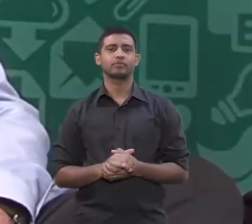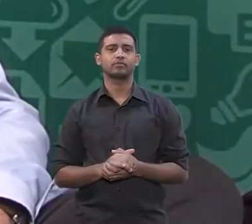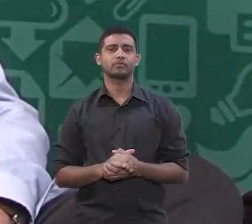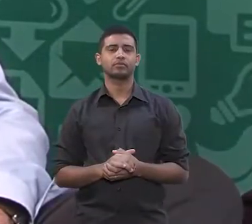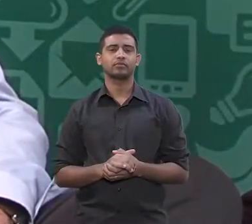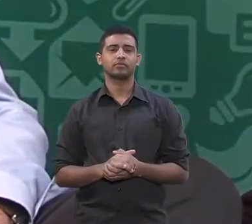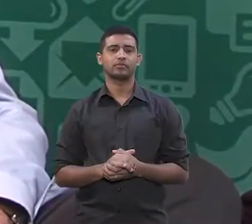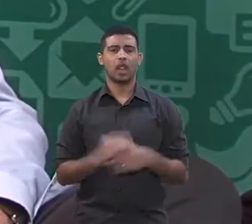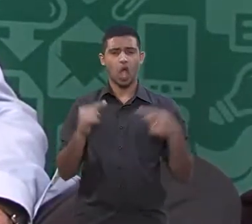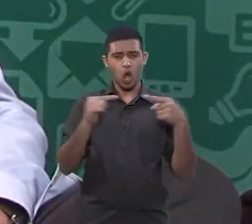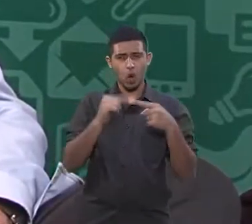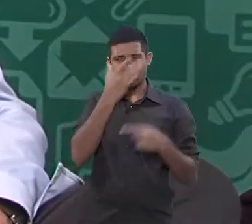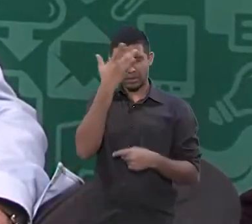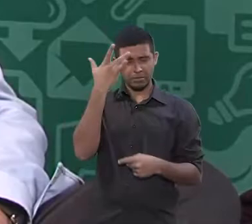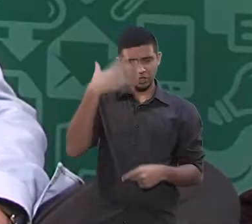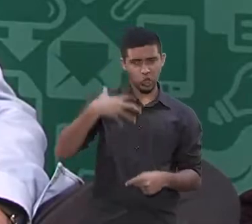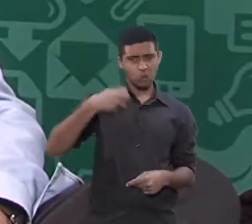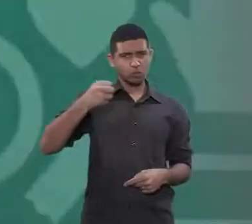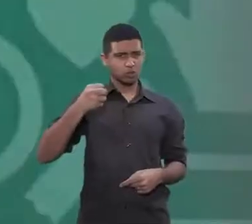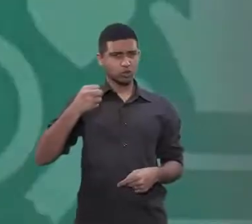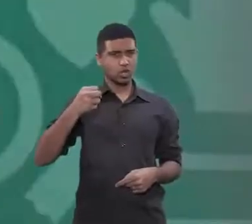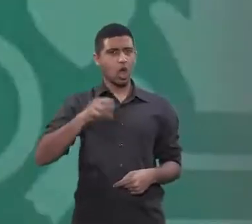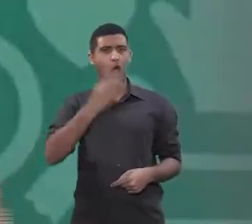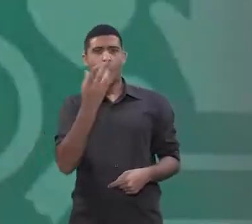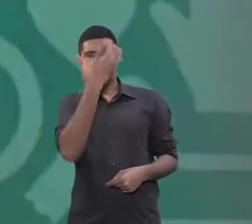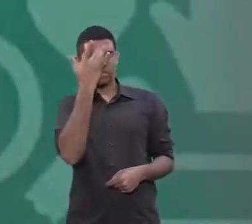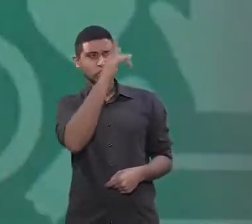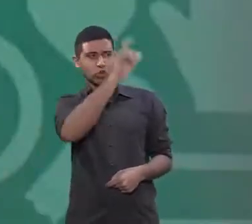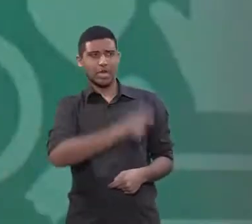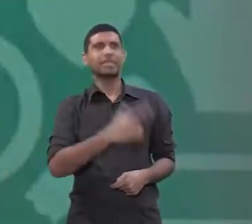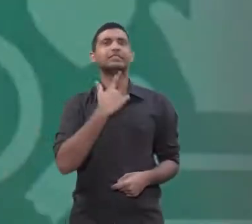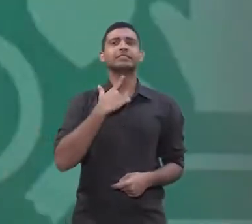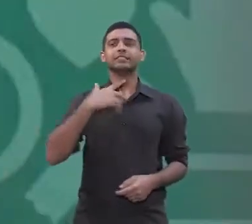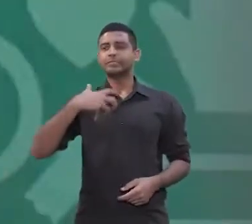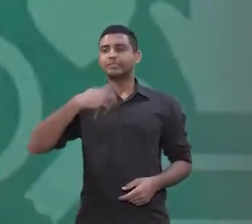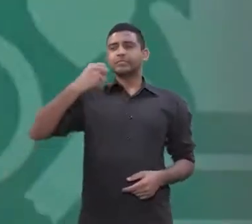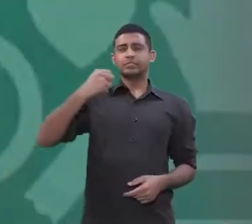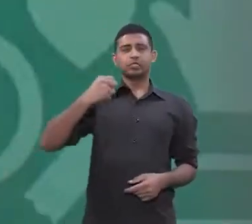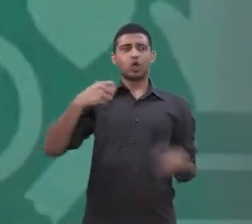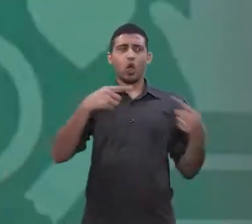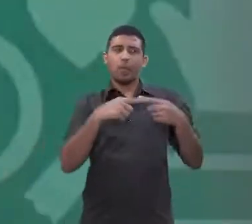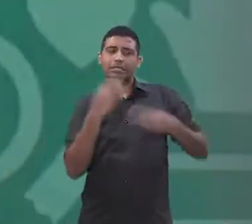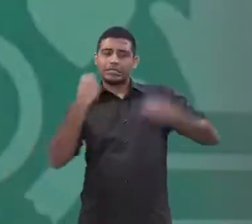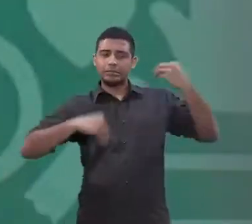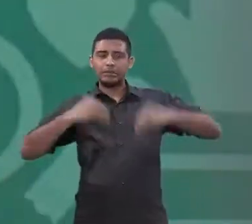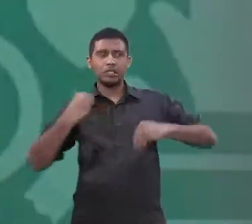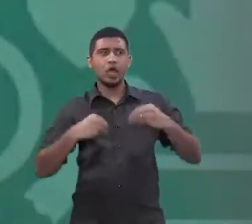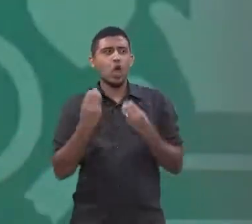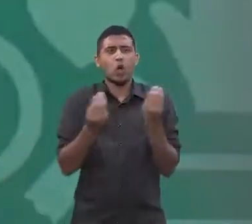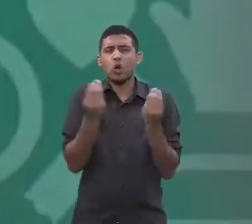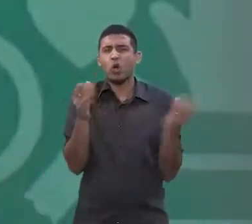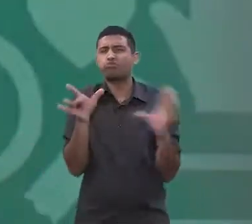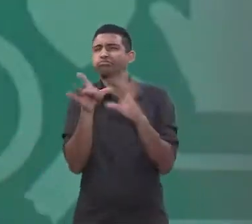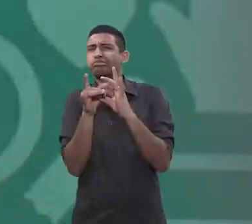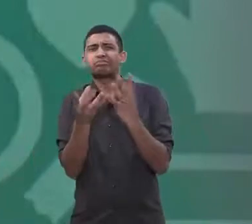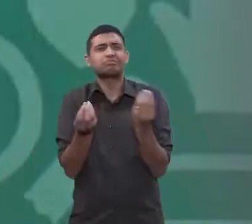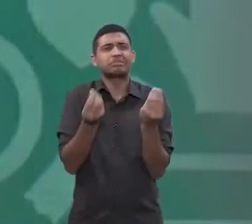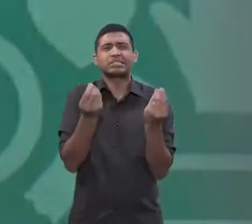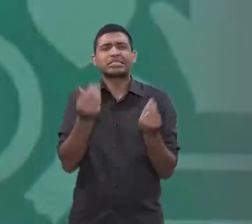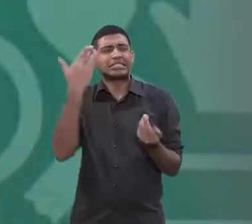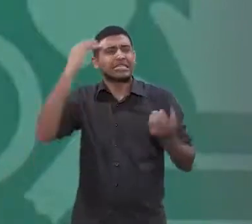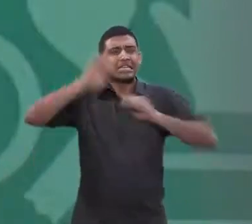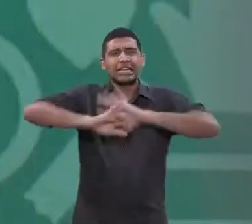é uma pessoa suicida, e uma pessoa suicida é uma pessoa que tem depressão. Como que a gente faz essa ligação,